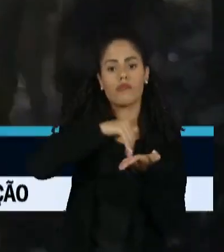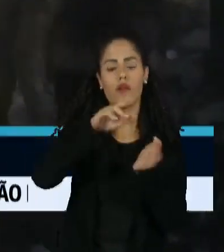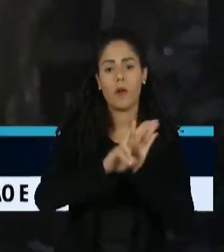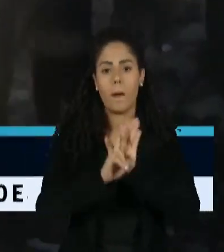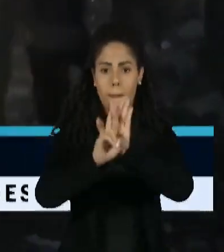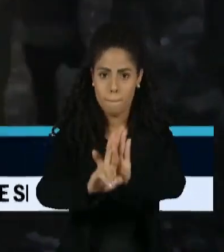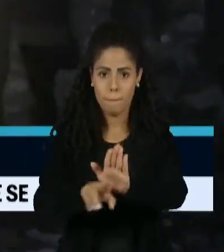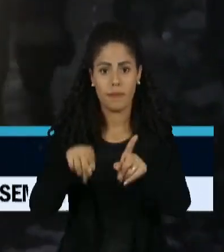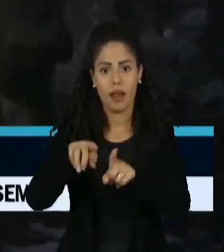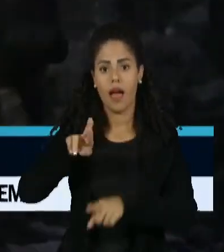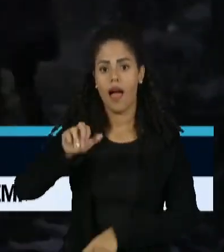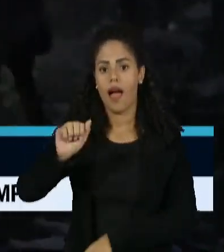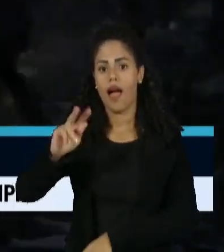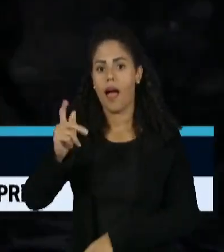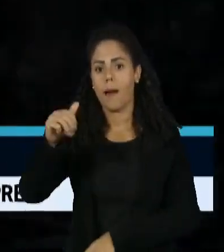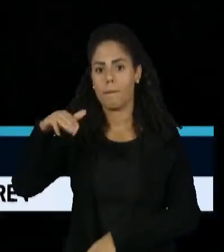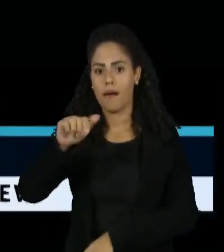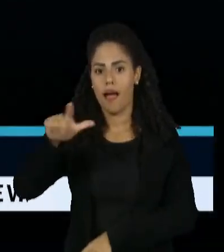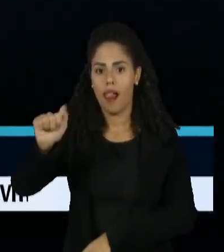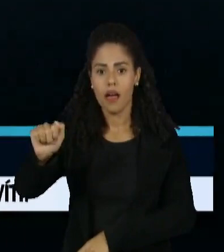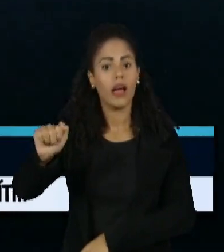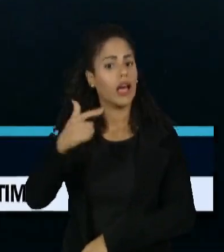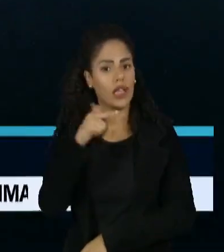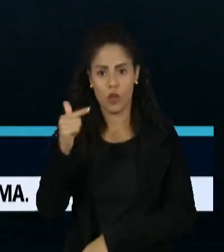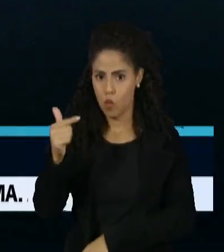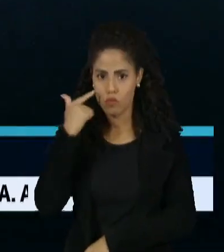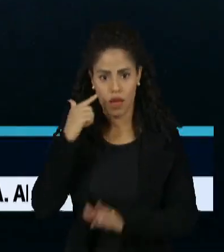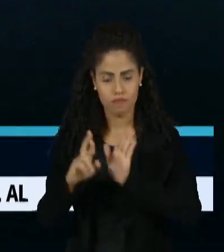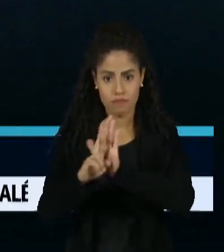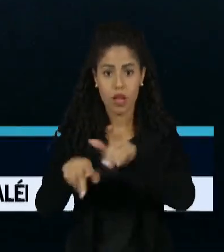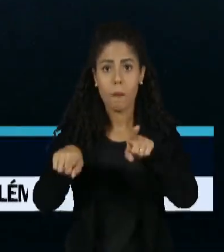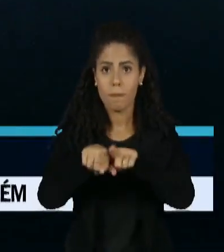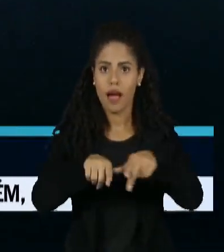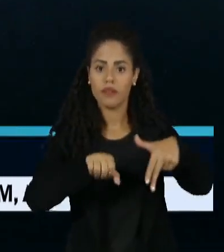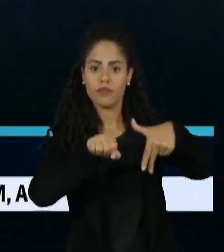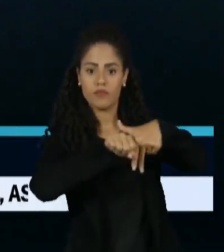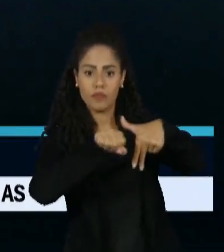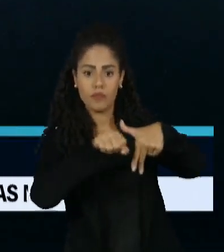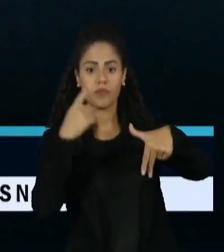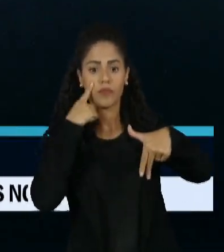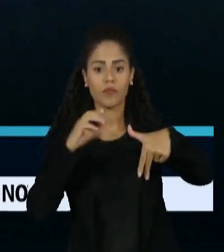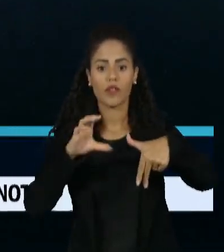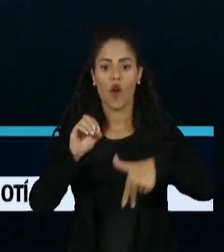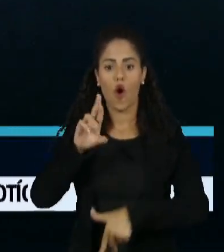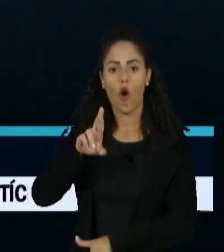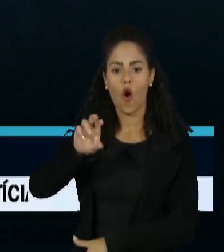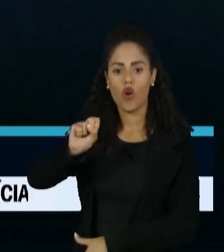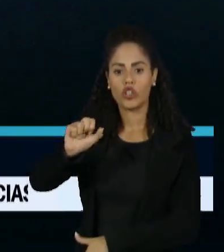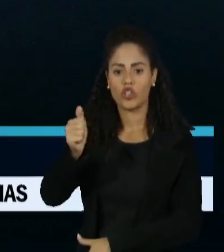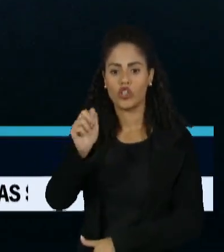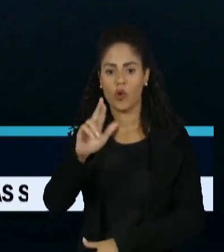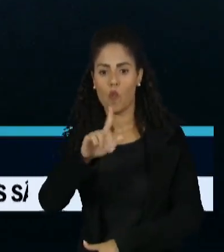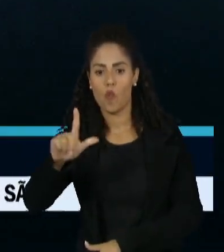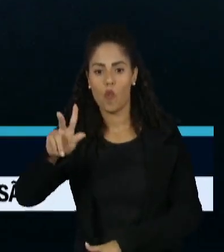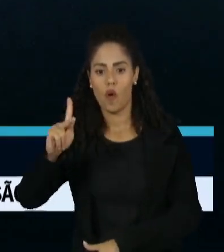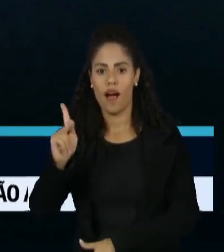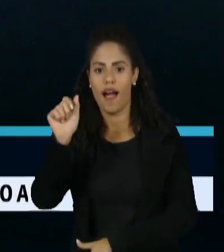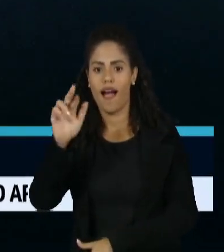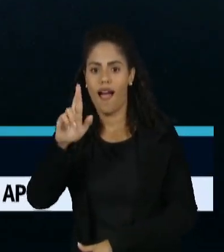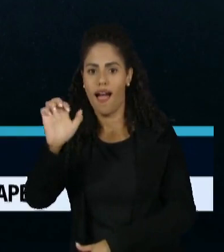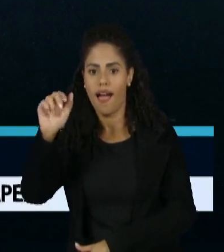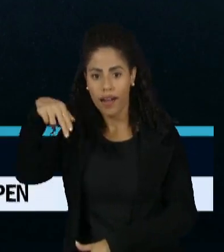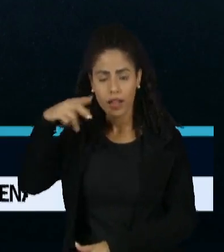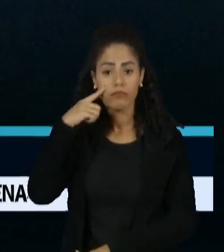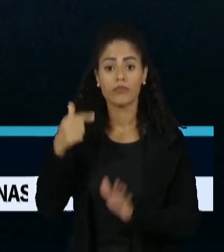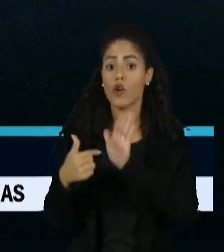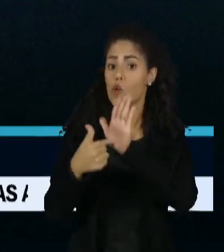em Ramala, na Palestina. Segundo o porta-voz da Embaixada de Israel em Brasília, Orsha Ukeren, o